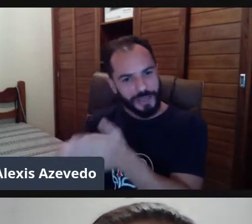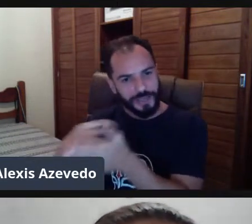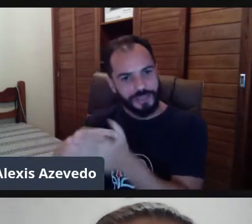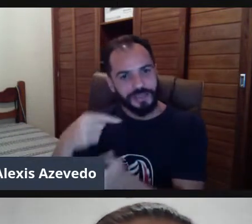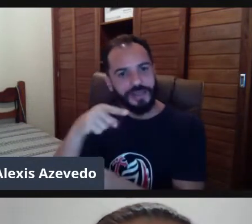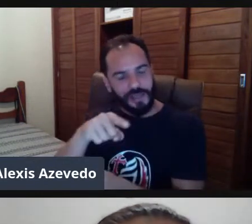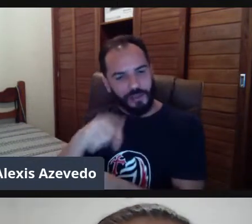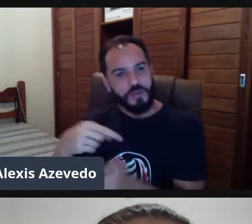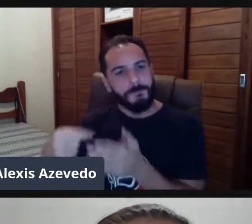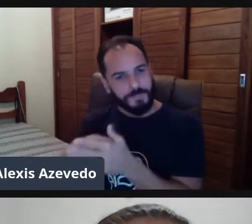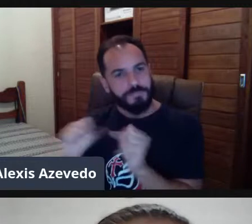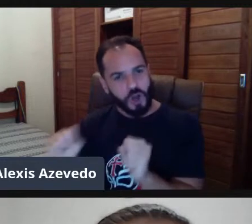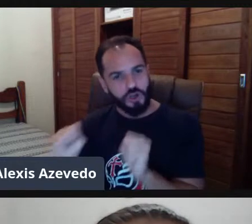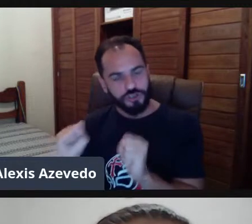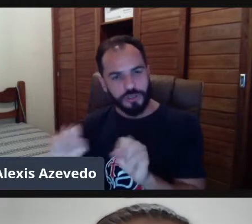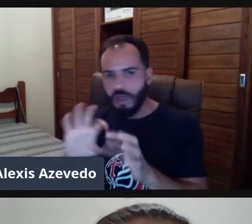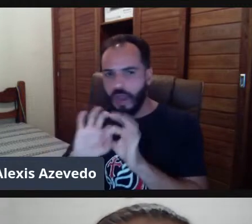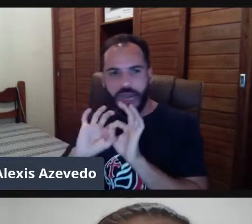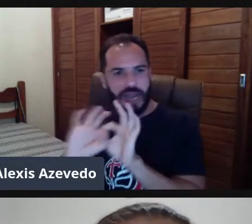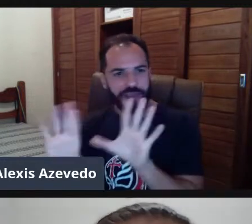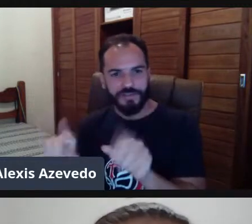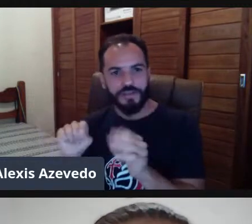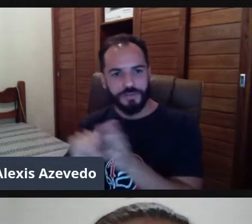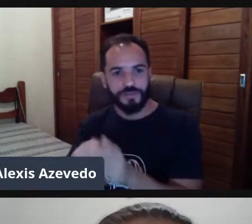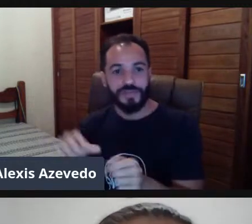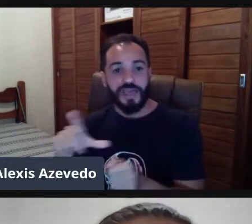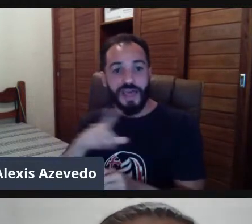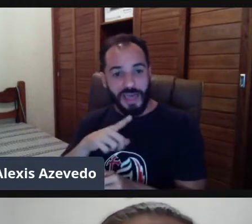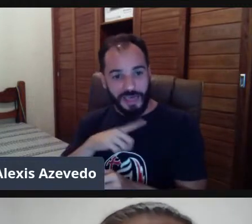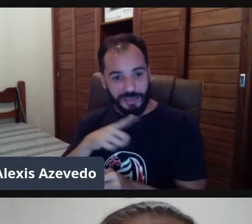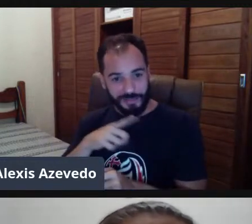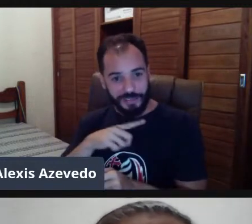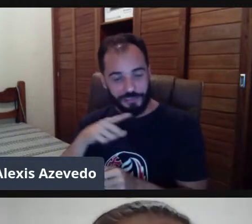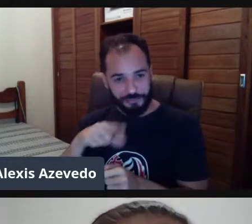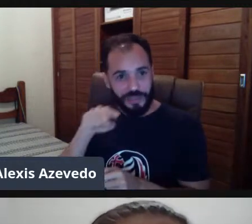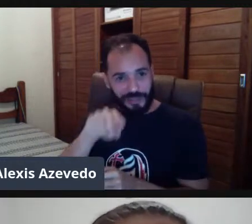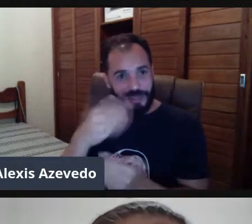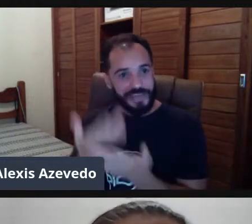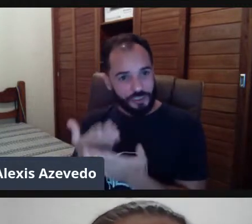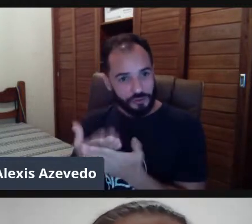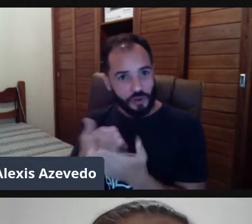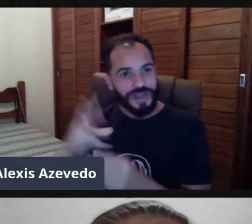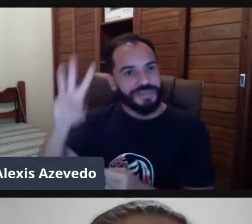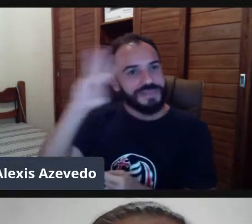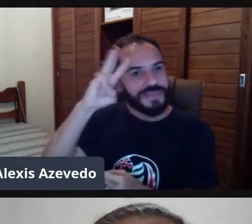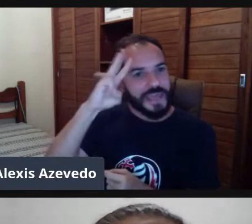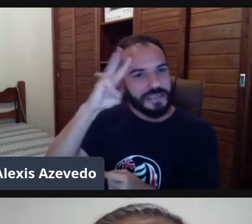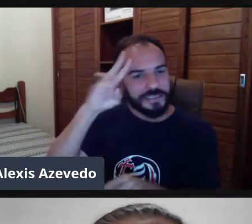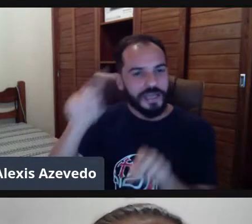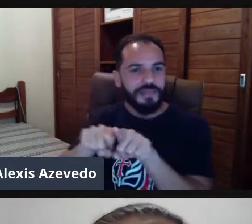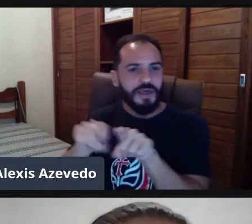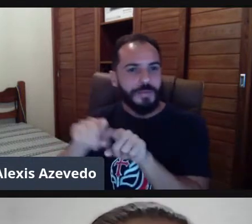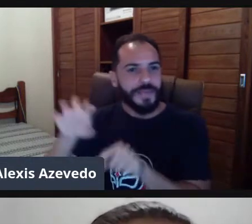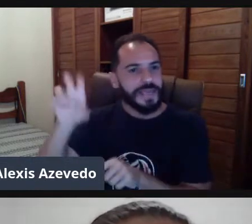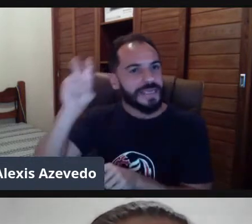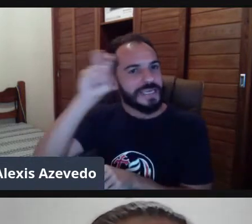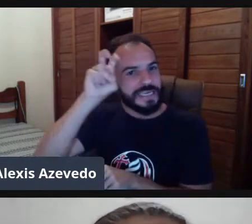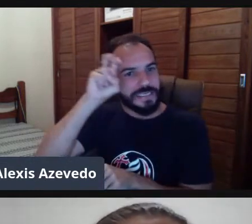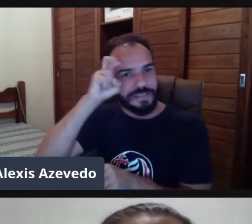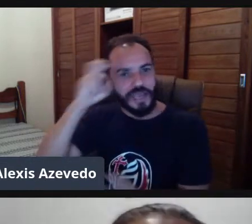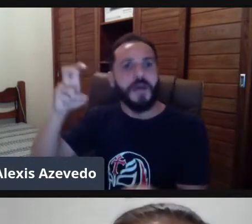à disposição. Eu tenho uma agenda fixa na Escola Guinharas, terças e quintas, manhã, tarde